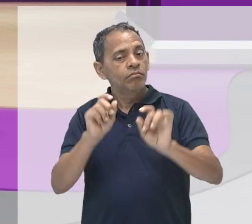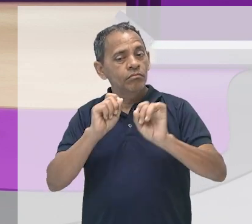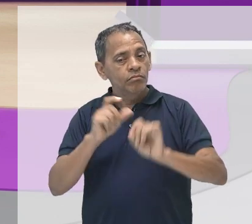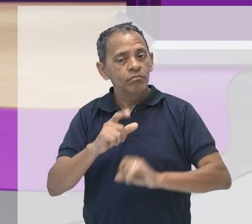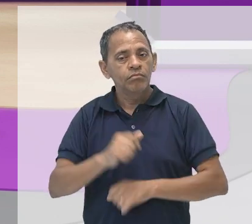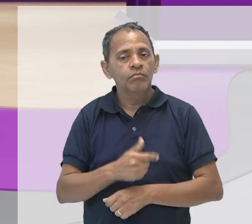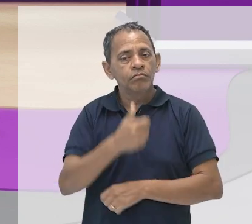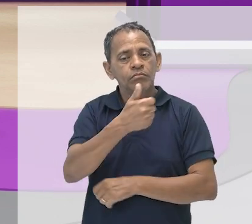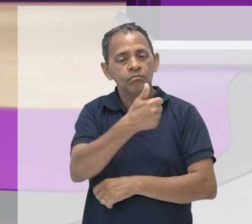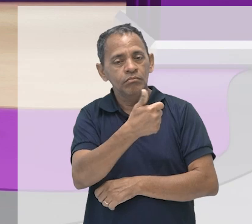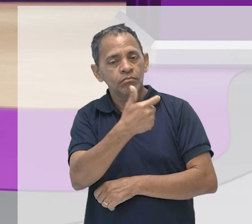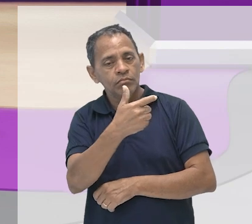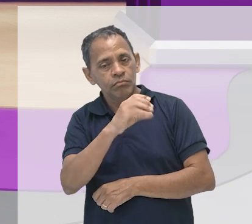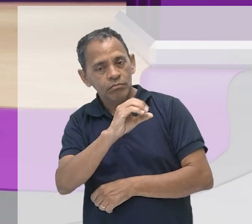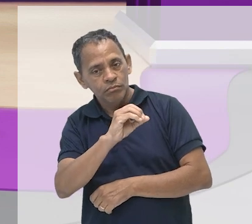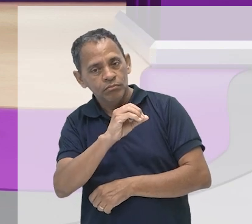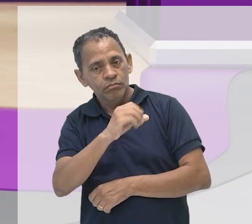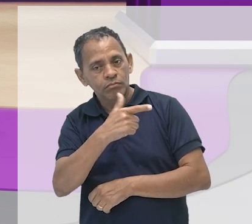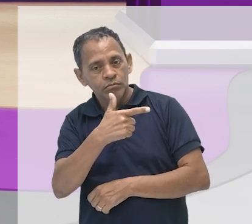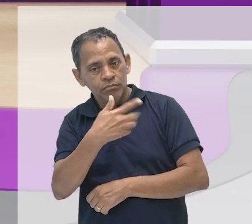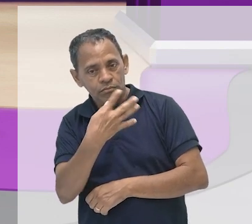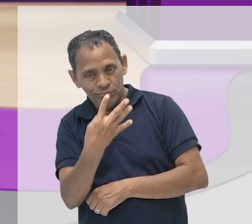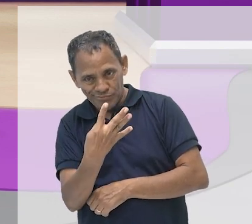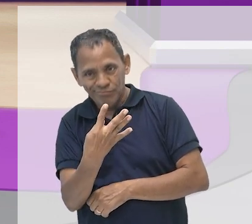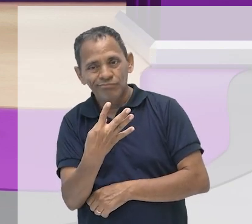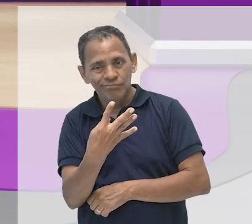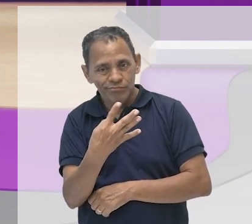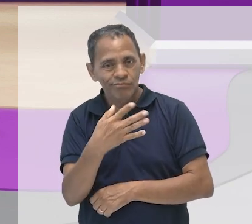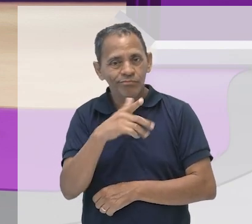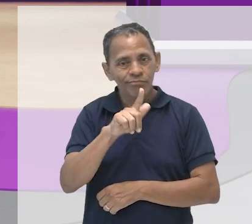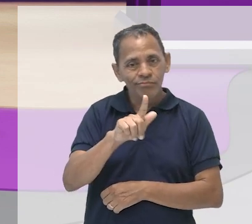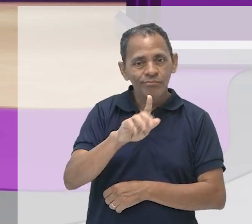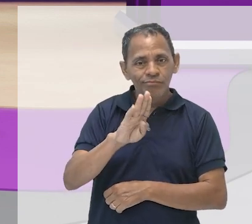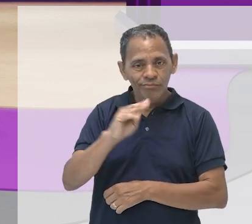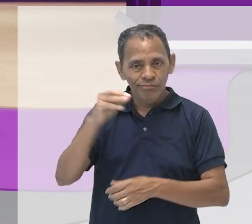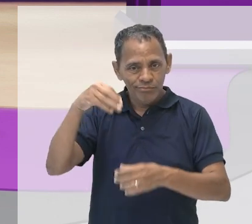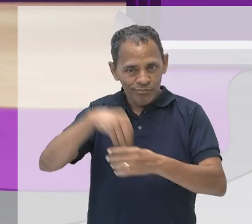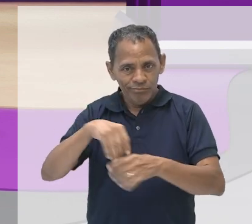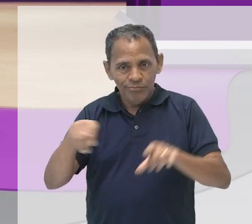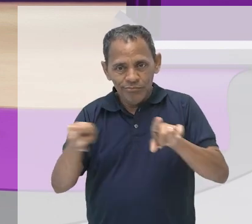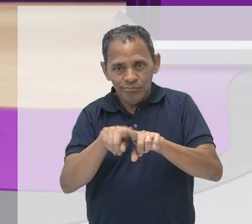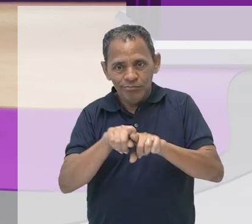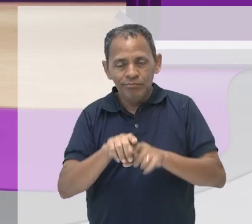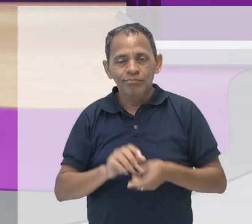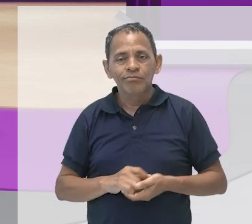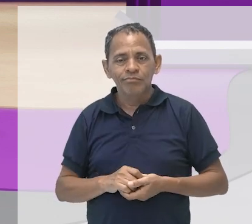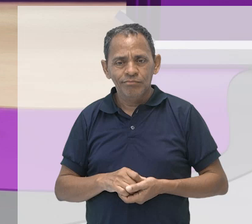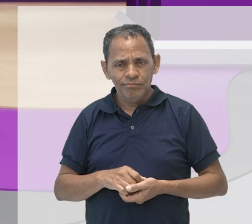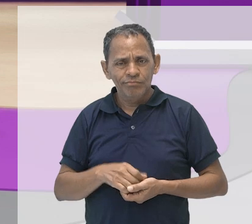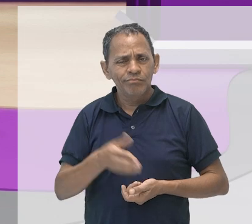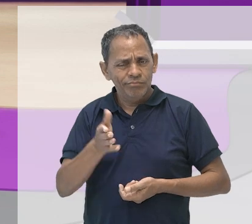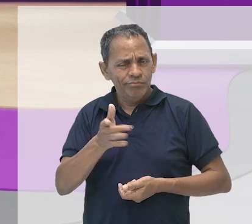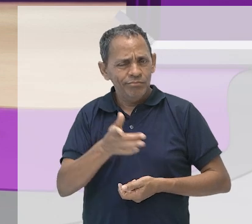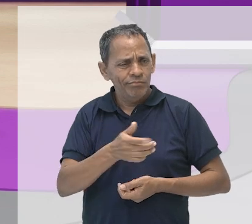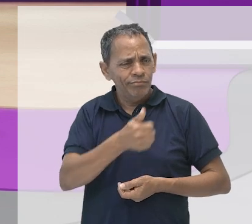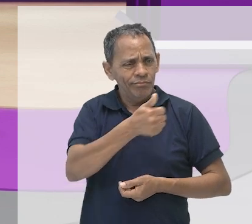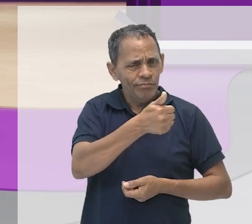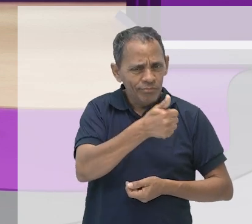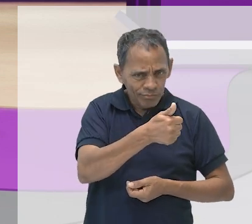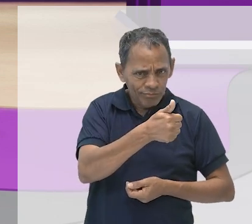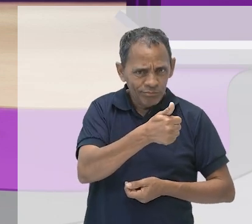ter 1024 vezes gigabytes, né? Então, 1 giga a gente já conseguia armazenar muita coisa.